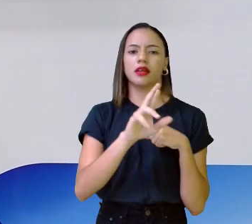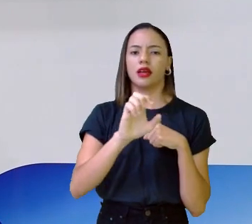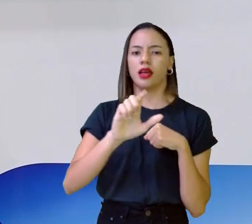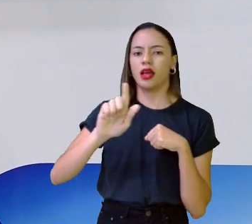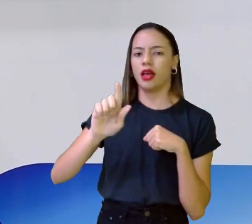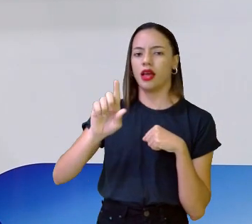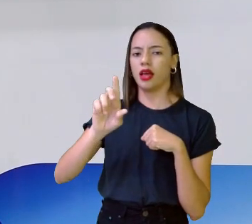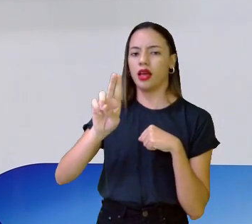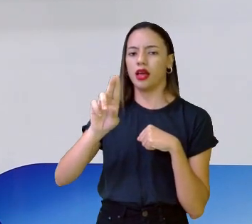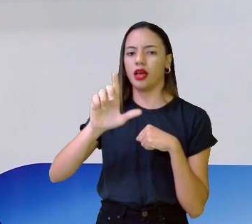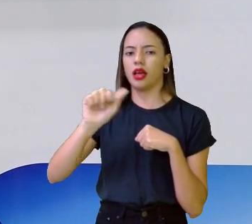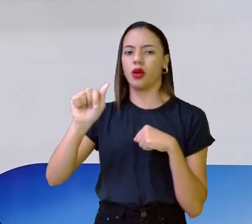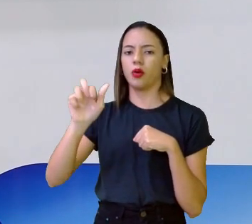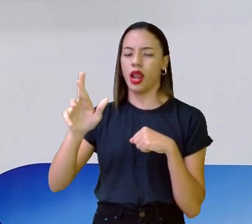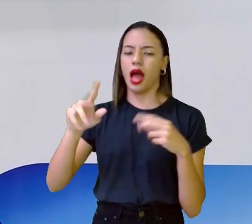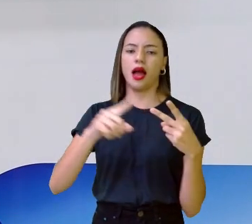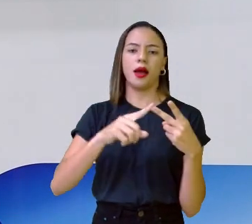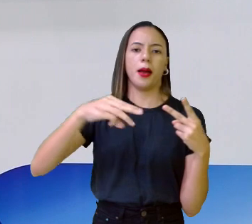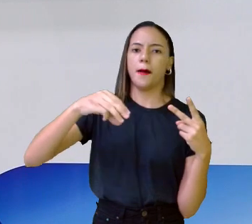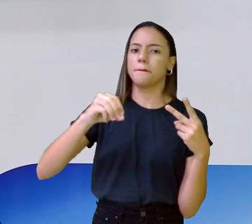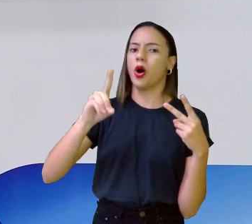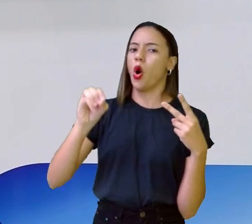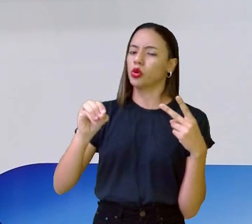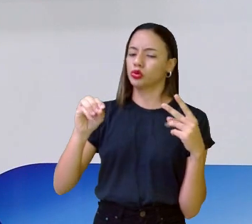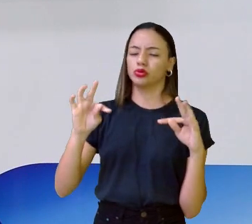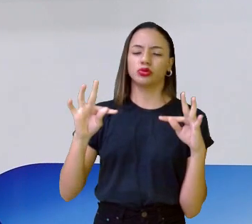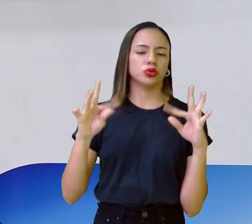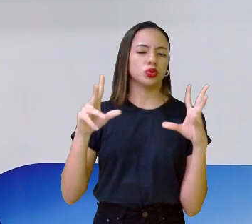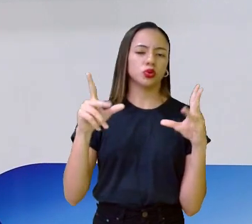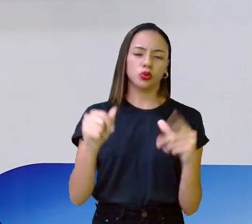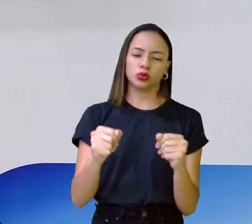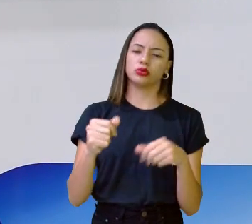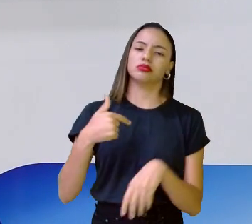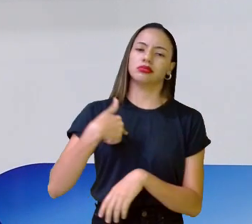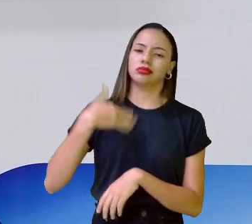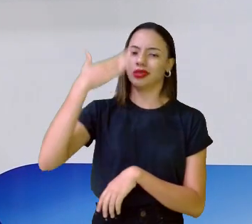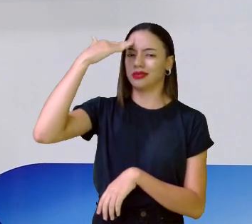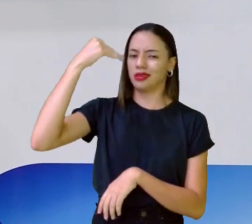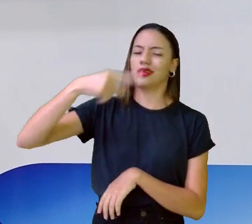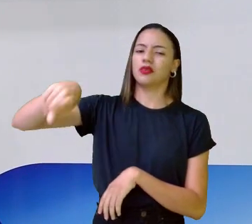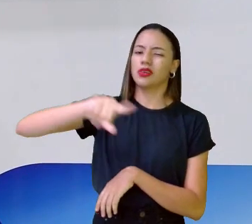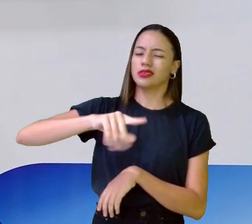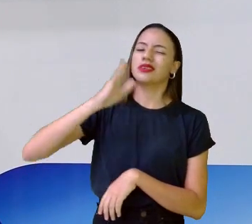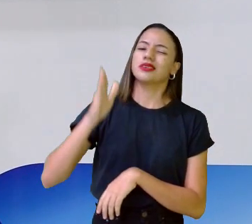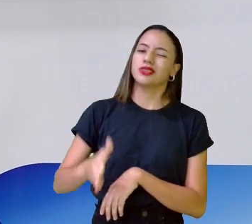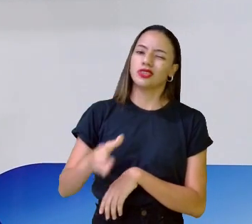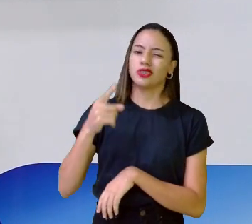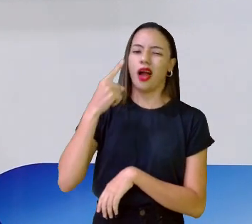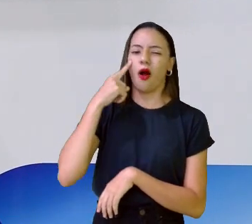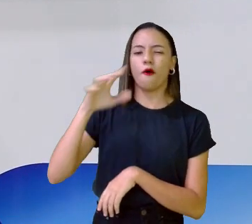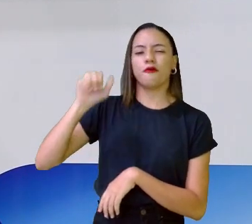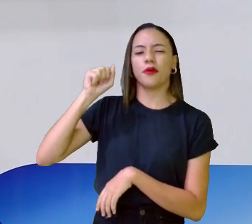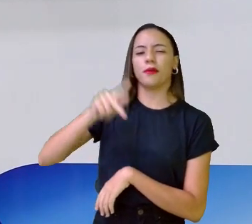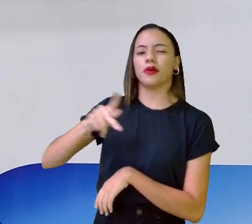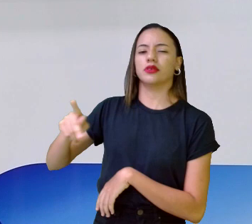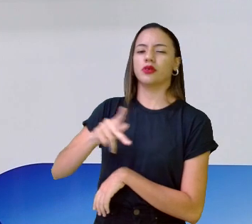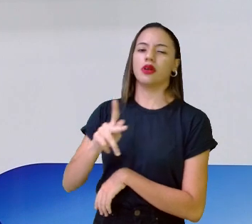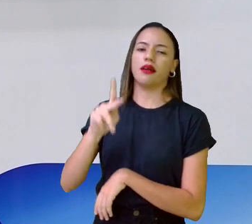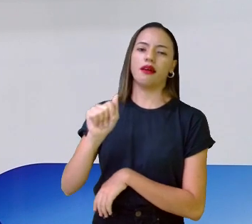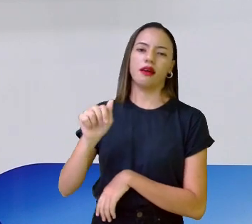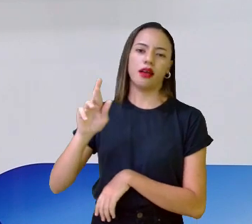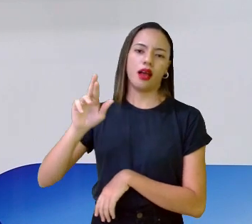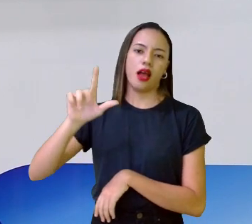é? Nos modos. Exatamente. E tudo isso eu sei que vocês já ouviram a professora Carla ou